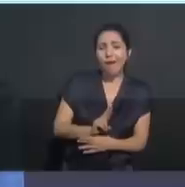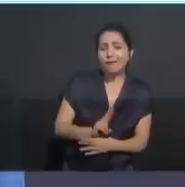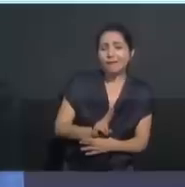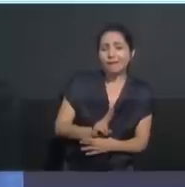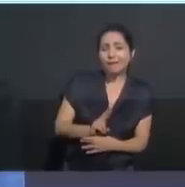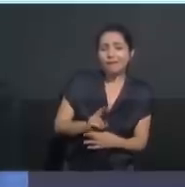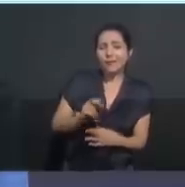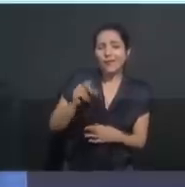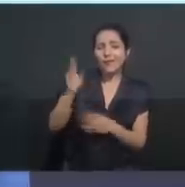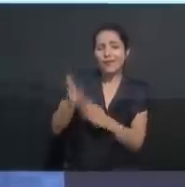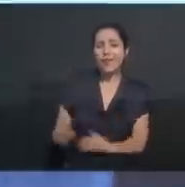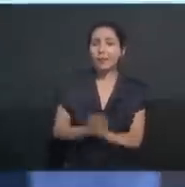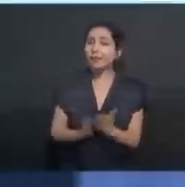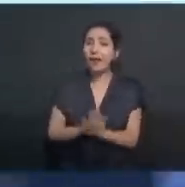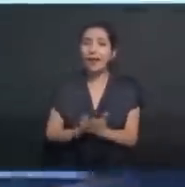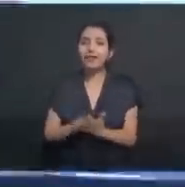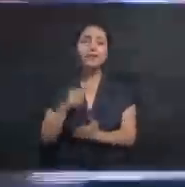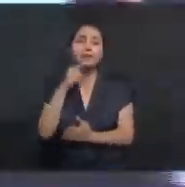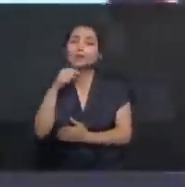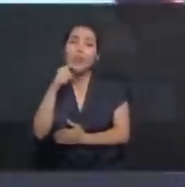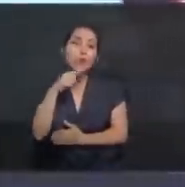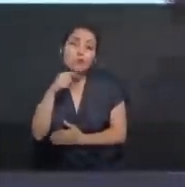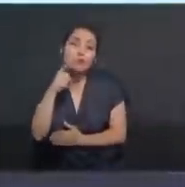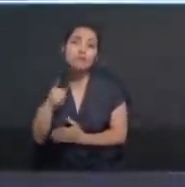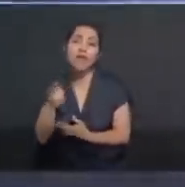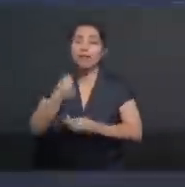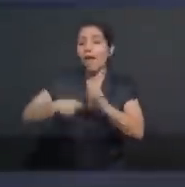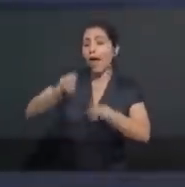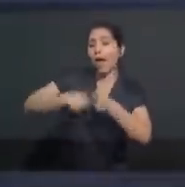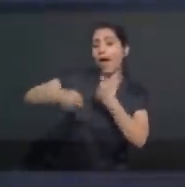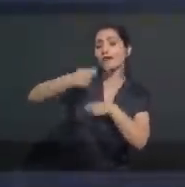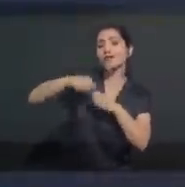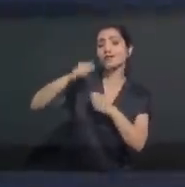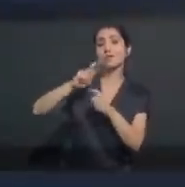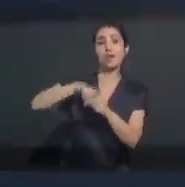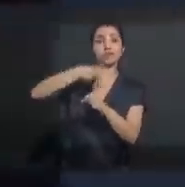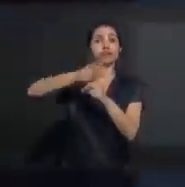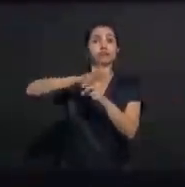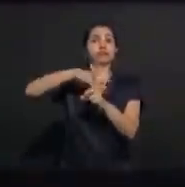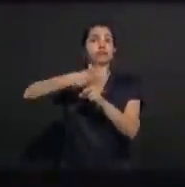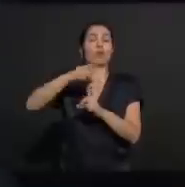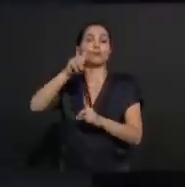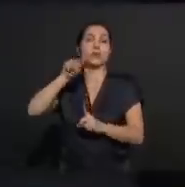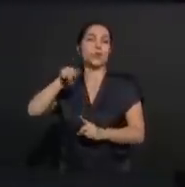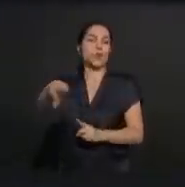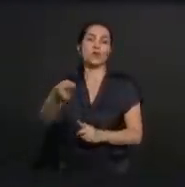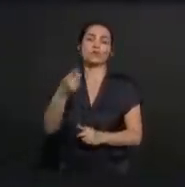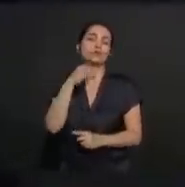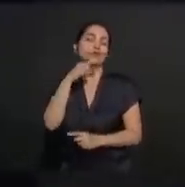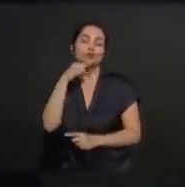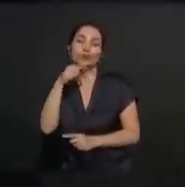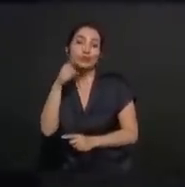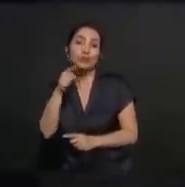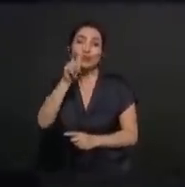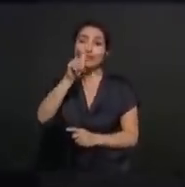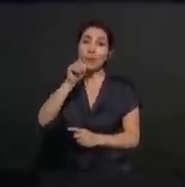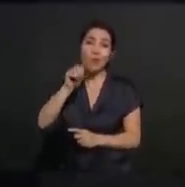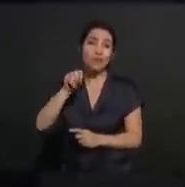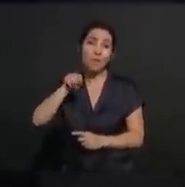mil. Se você não consegue administrar 5 mil de uma forma correta, não espere 50 mil.